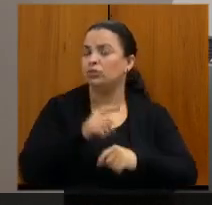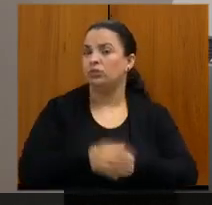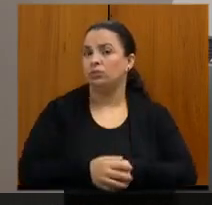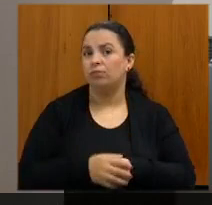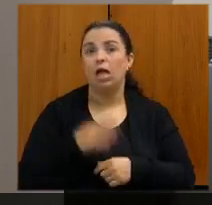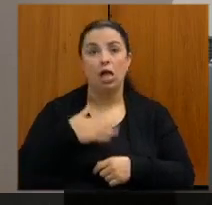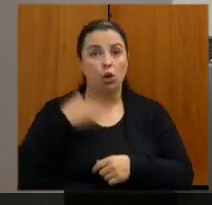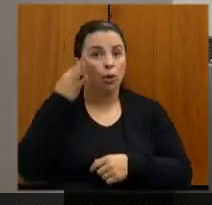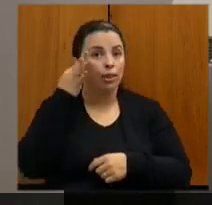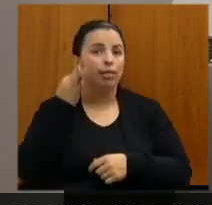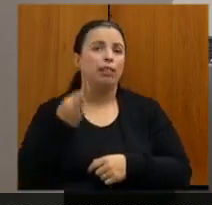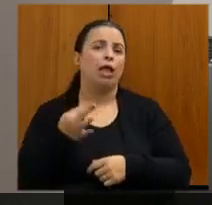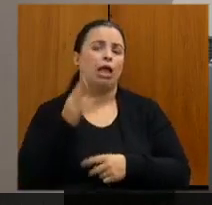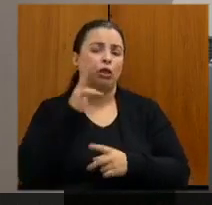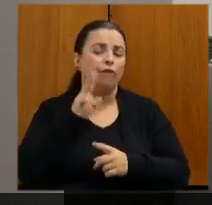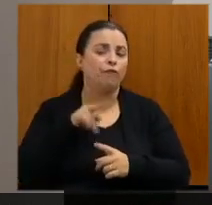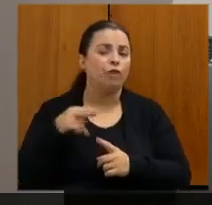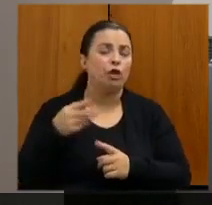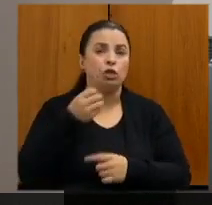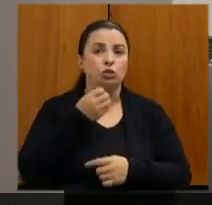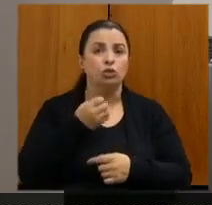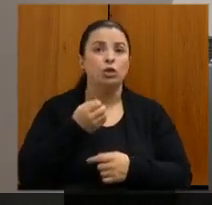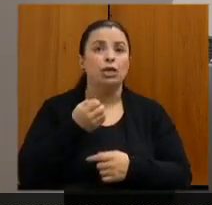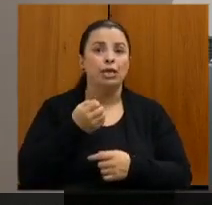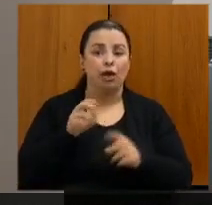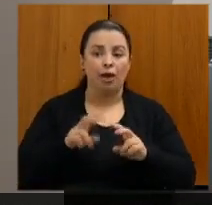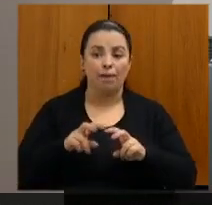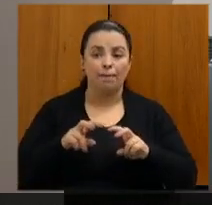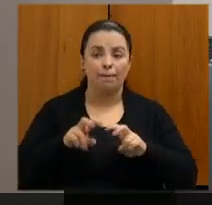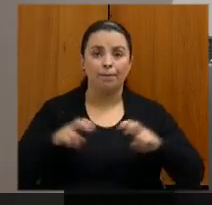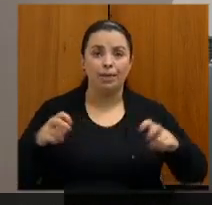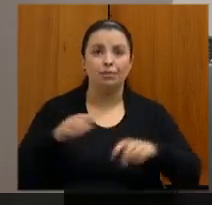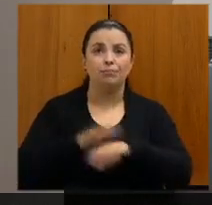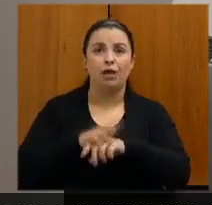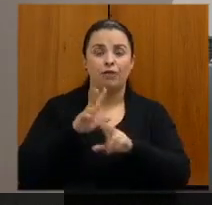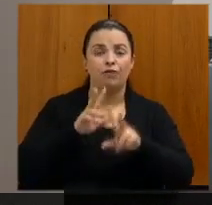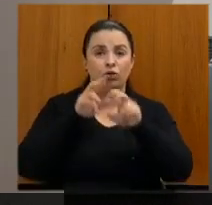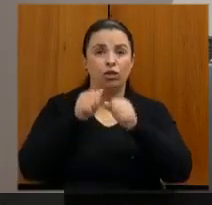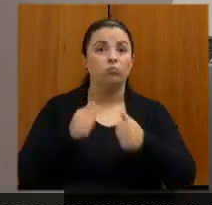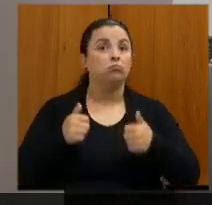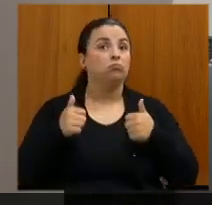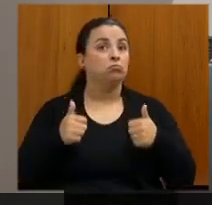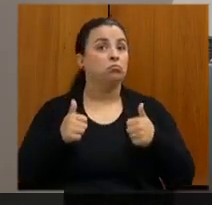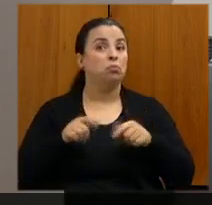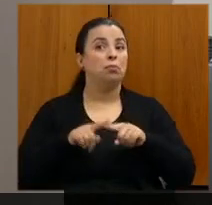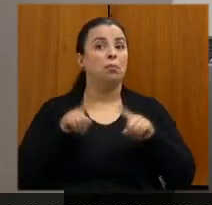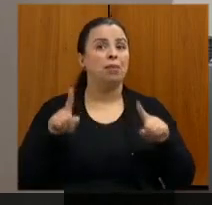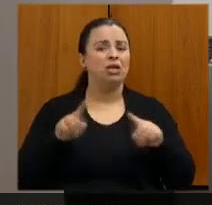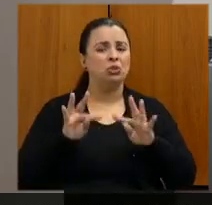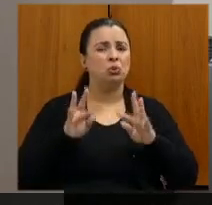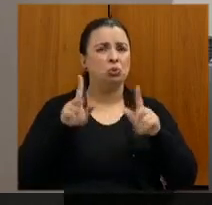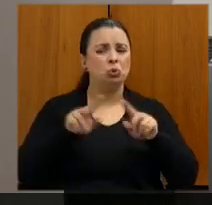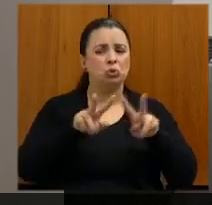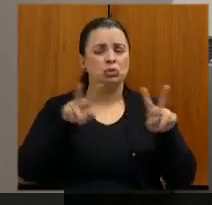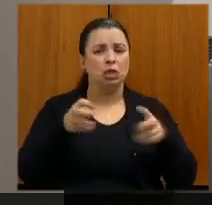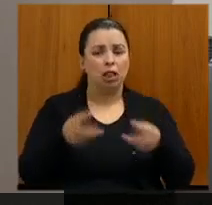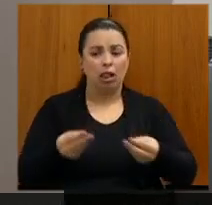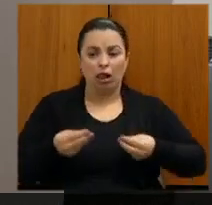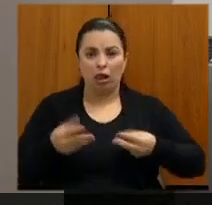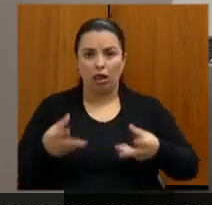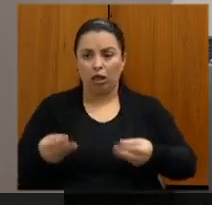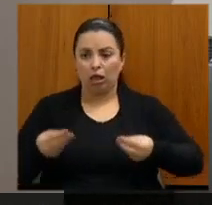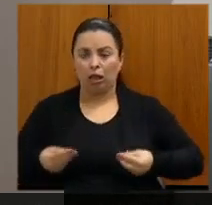bons olhos o fortalecimento da mesa mas não para que ela receba tudo como um depósito